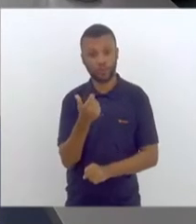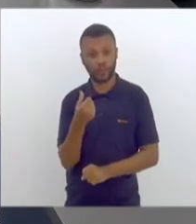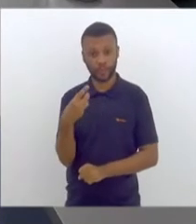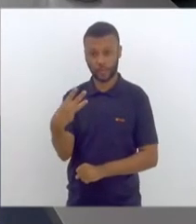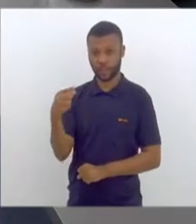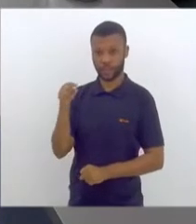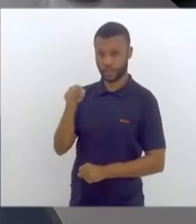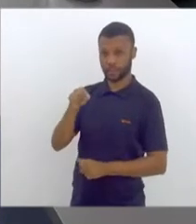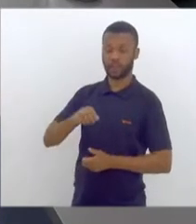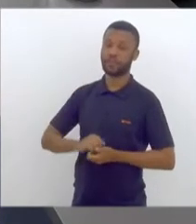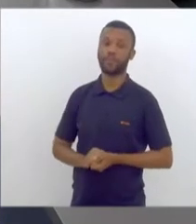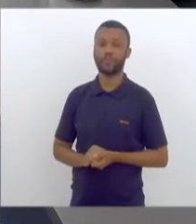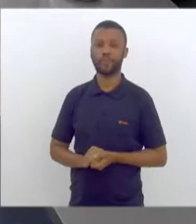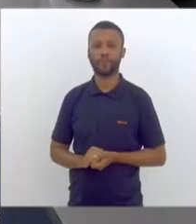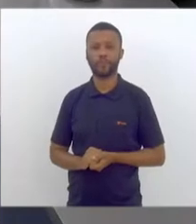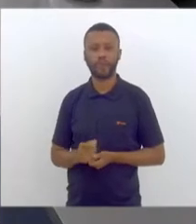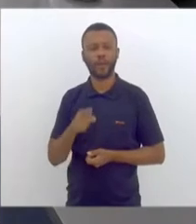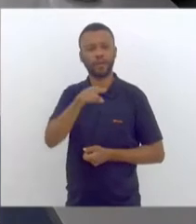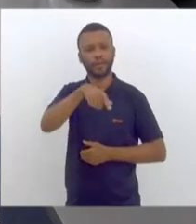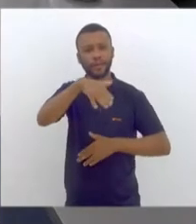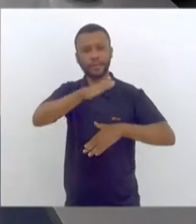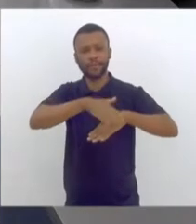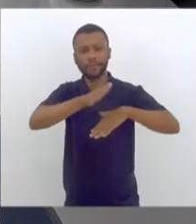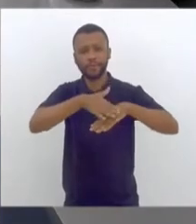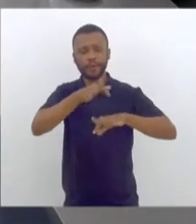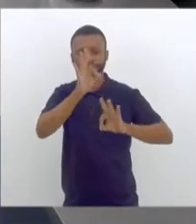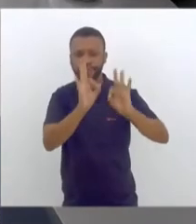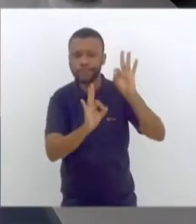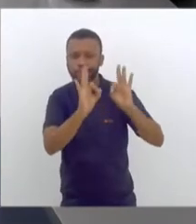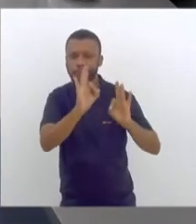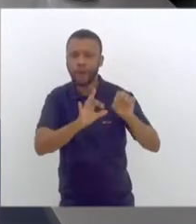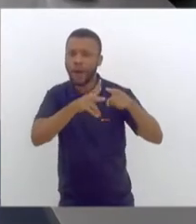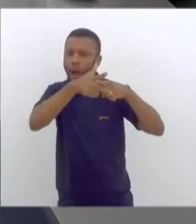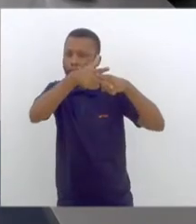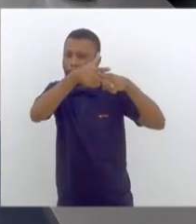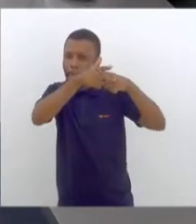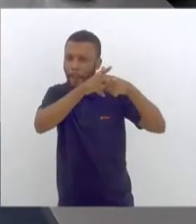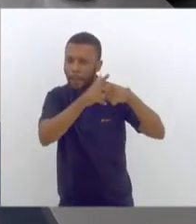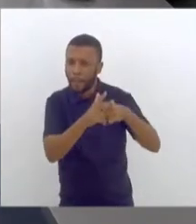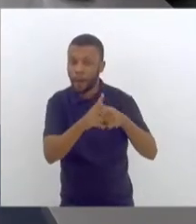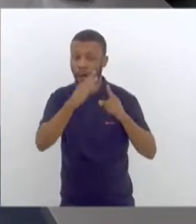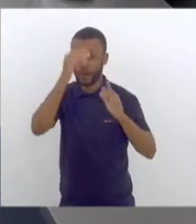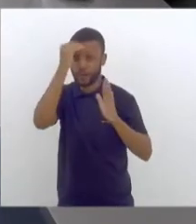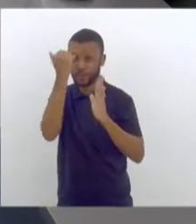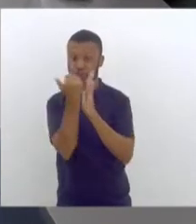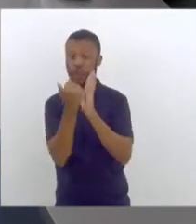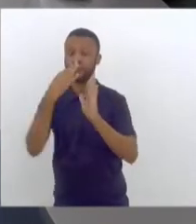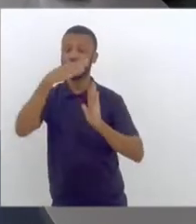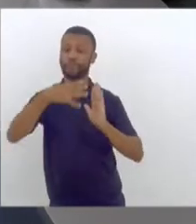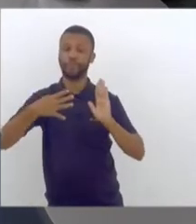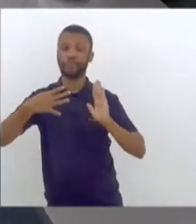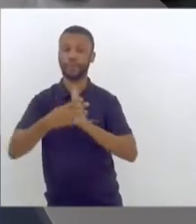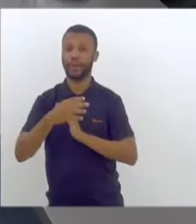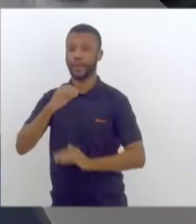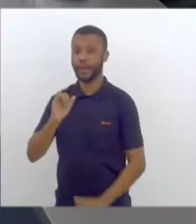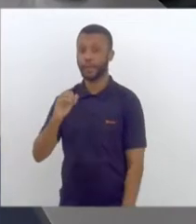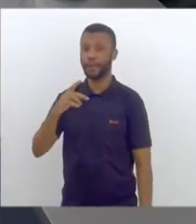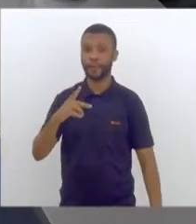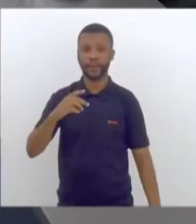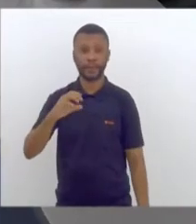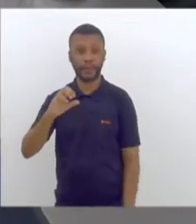você estaria ajustando pelo IPCA + 4